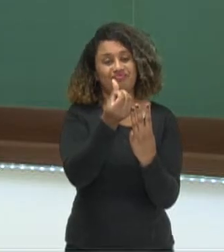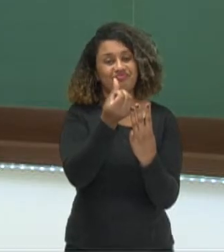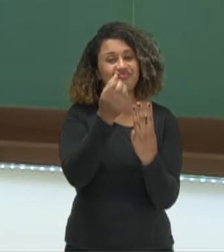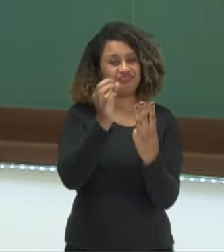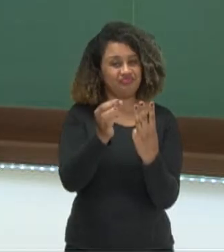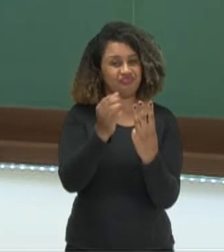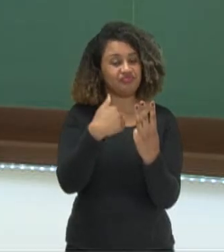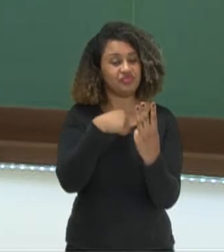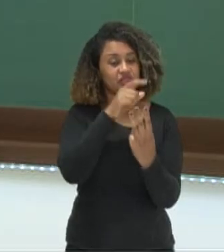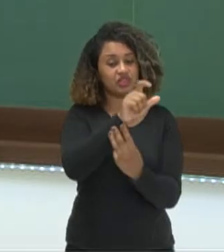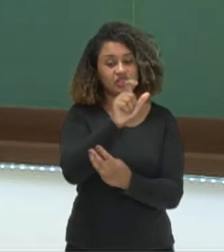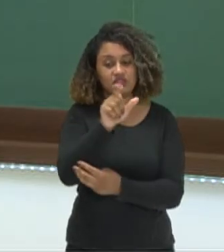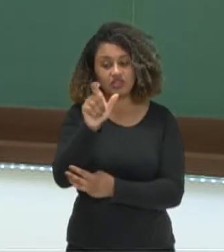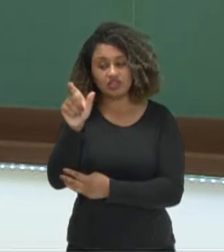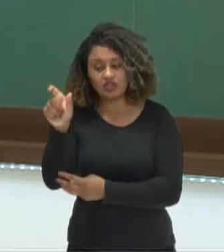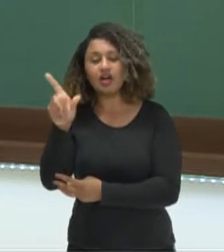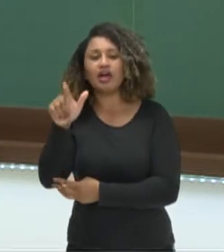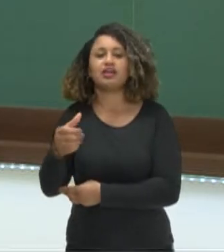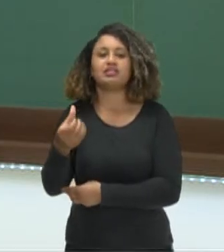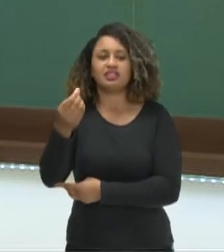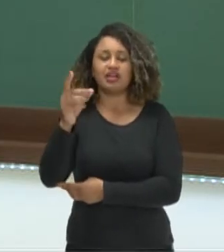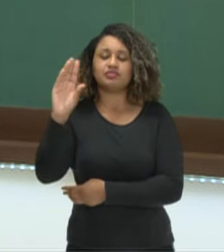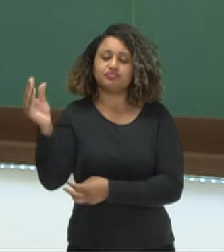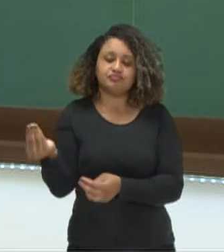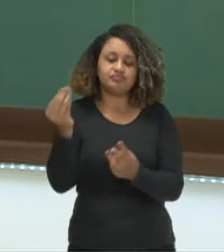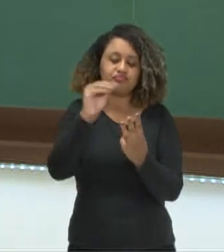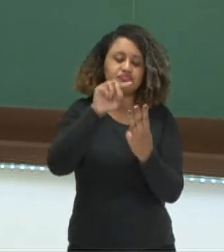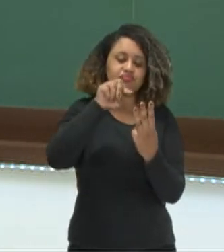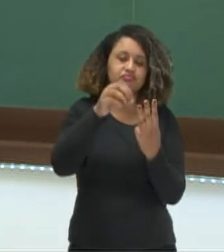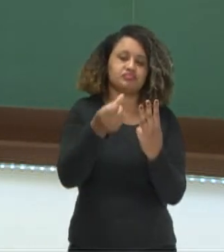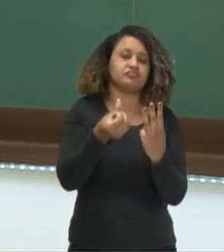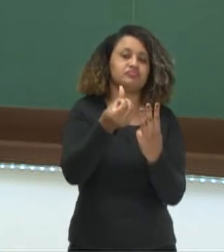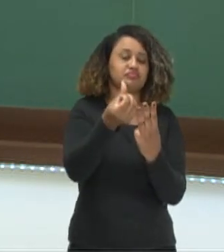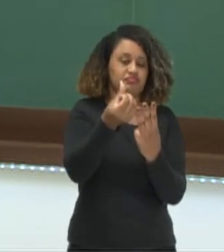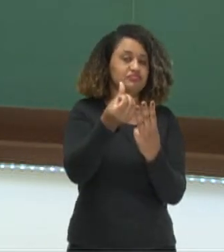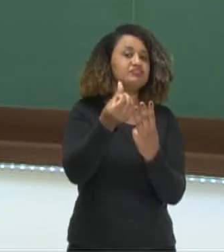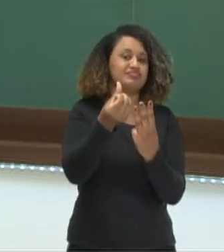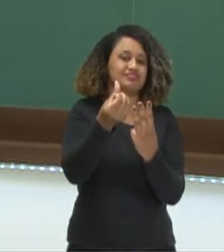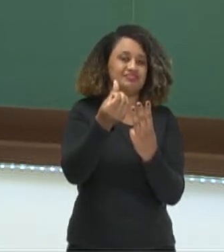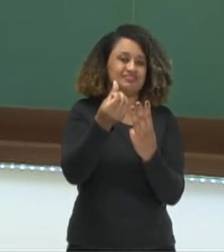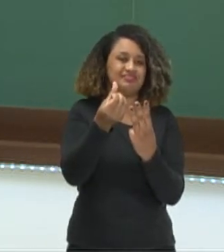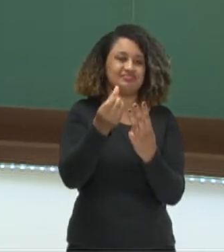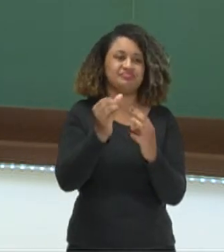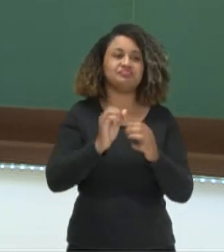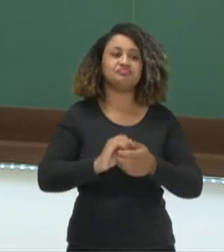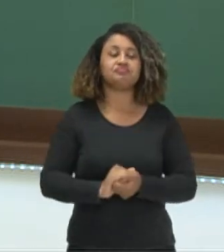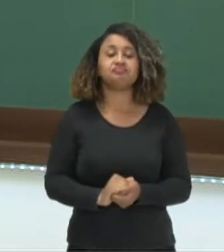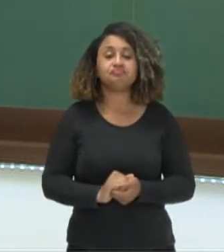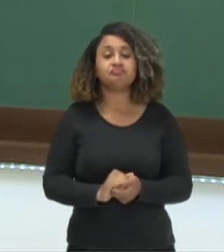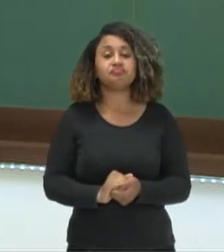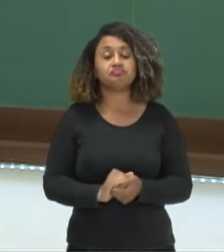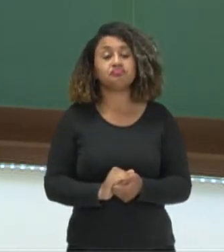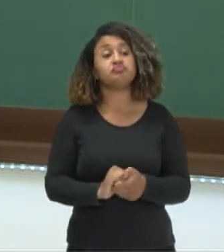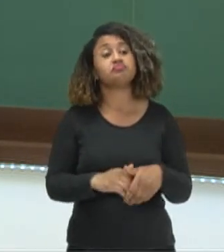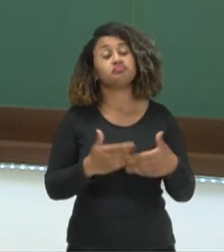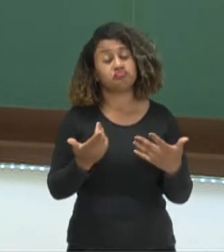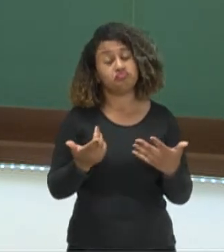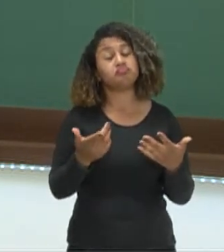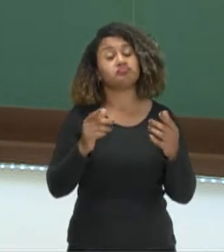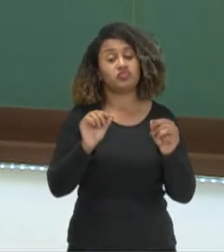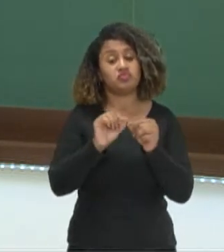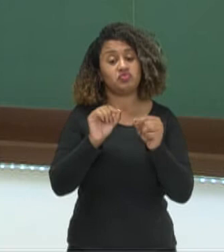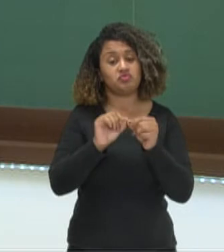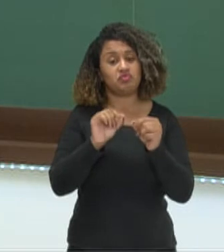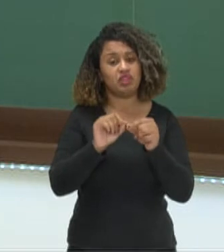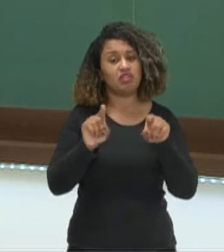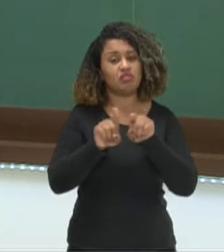6 vezes. 1, 2, 3, 4, 5, 6. Então, o nosso expoente é o número 6. Usando a